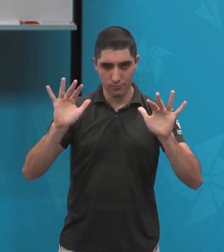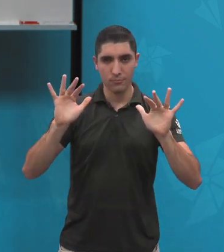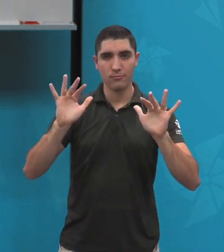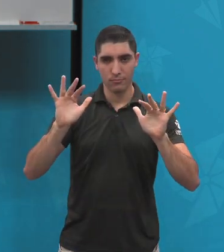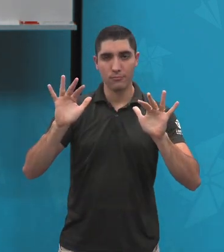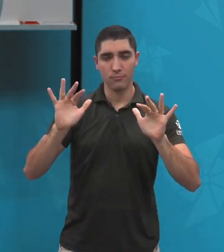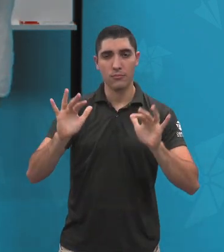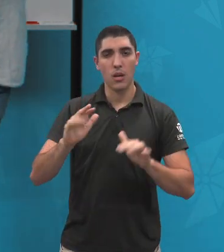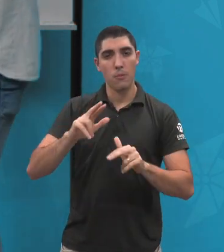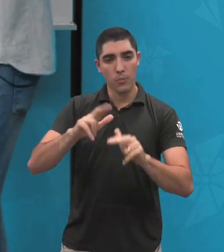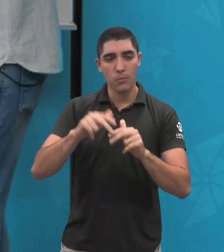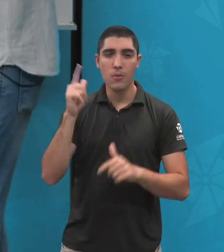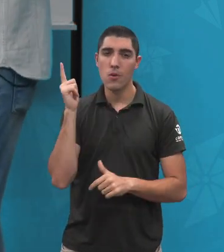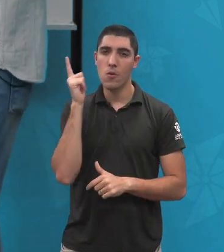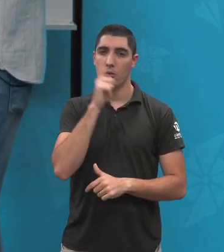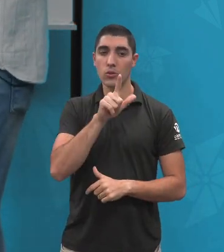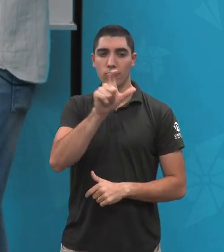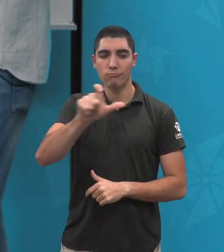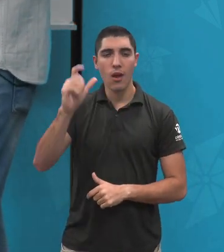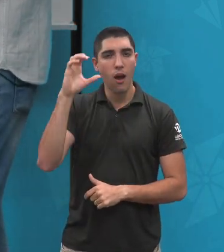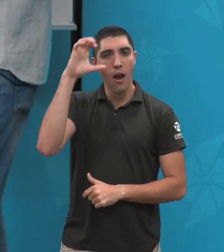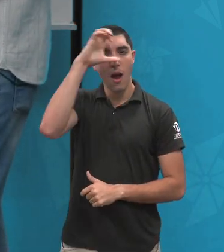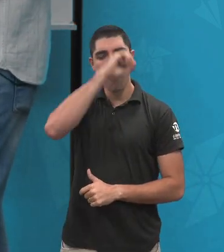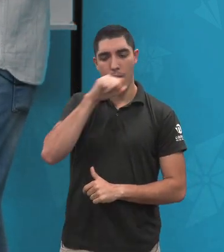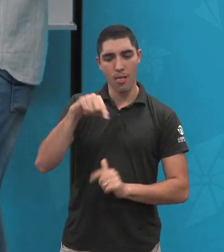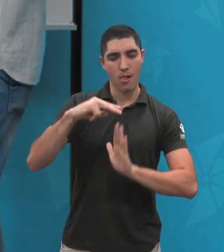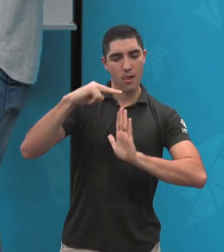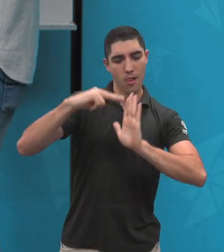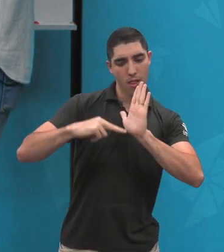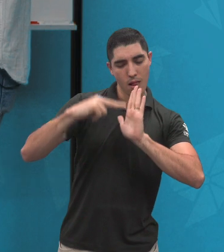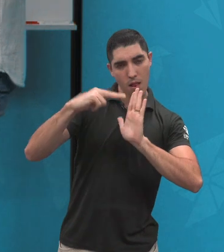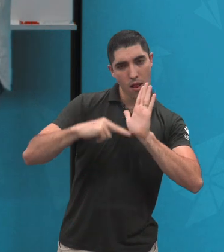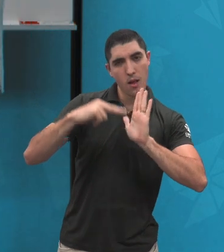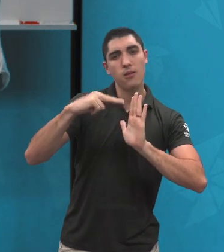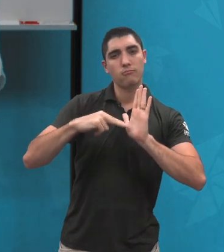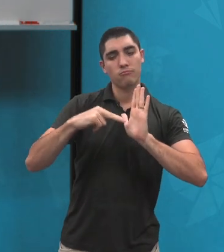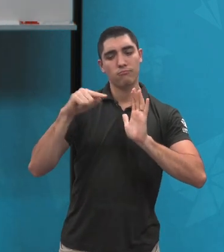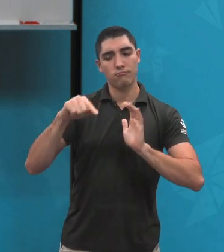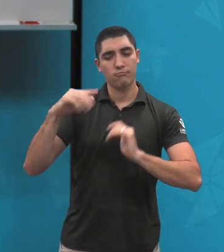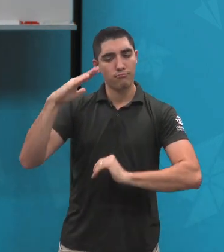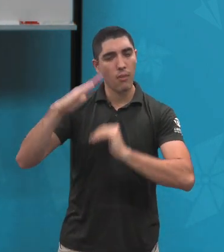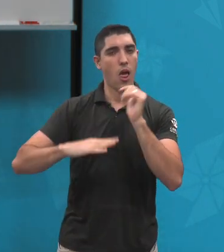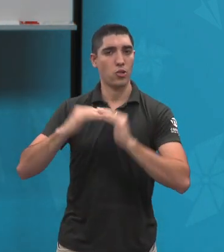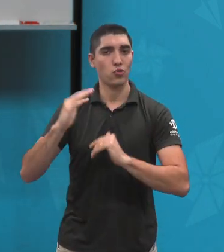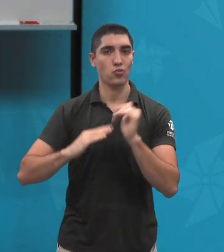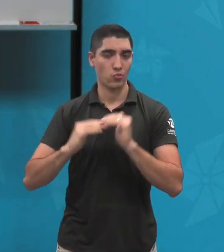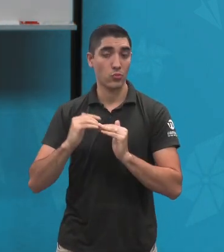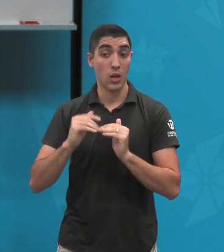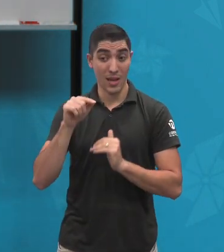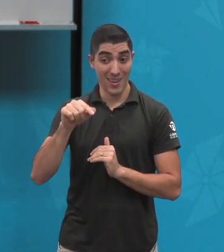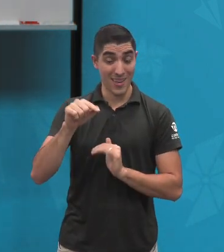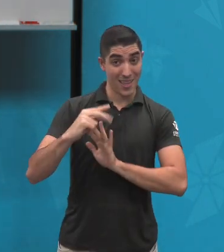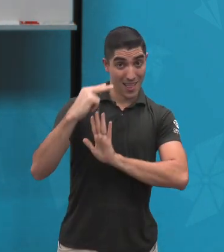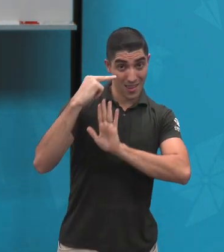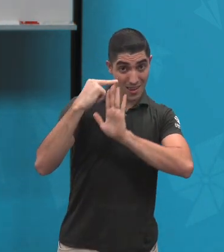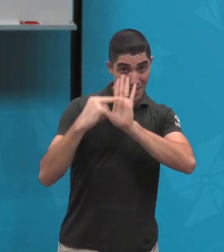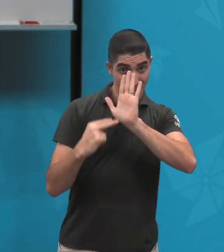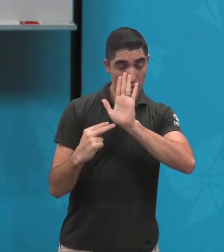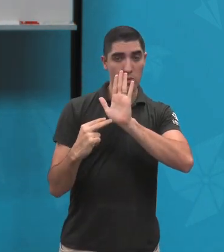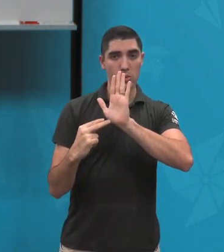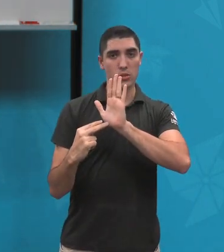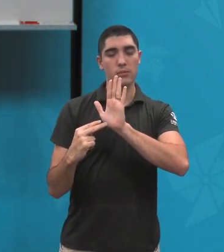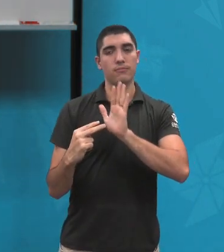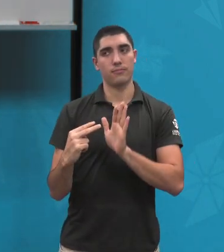chegar nessa importância da vivência da leitura como uma leitura que